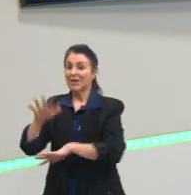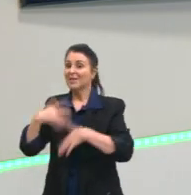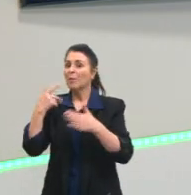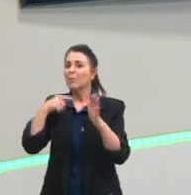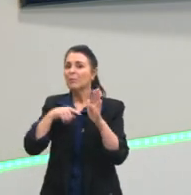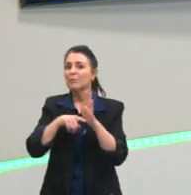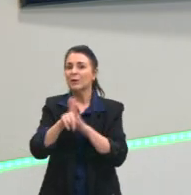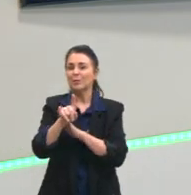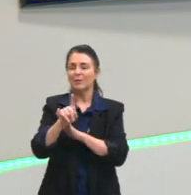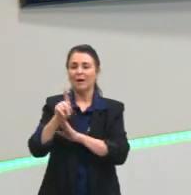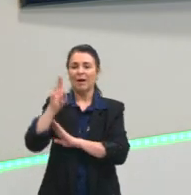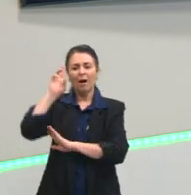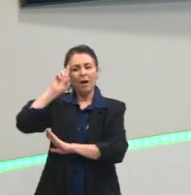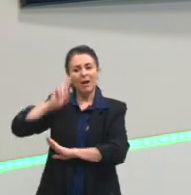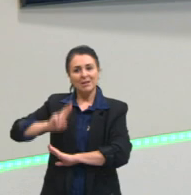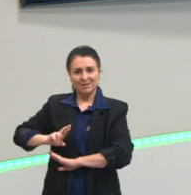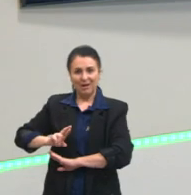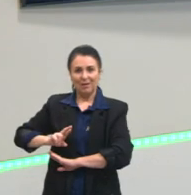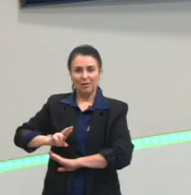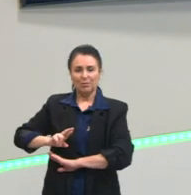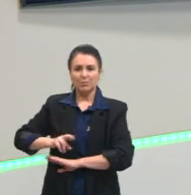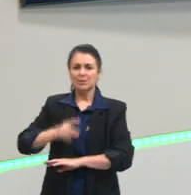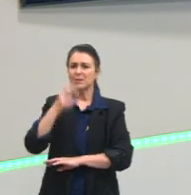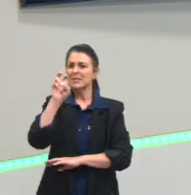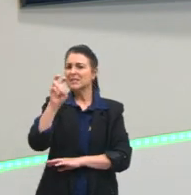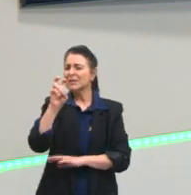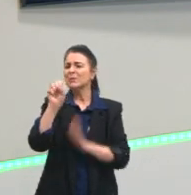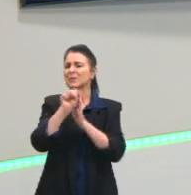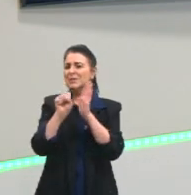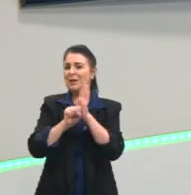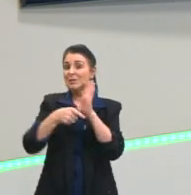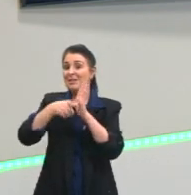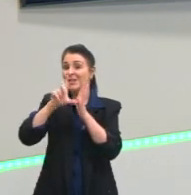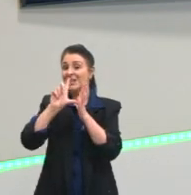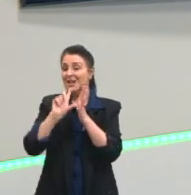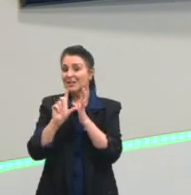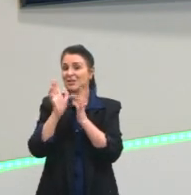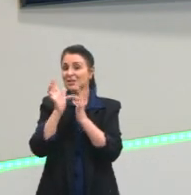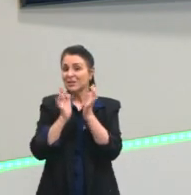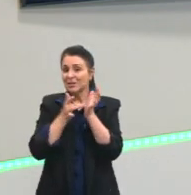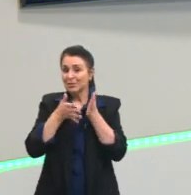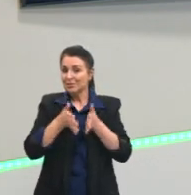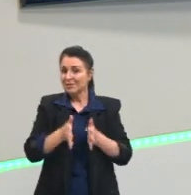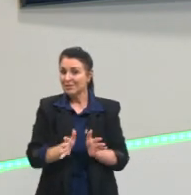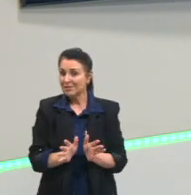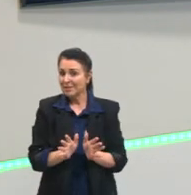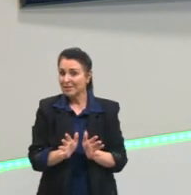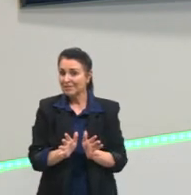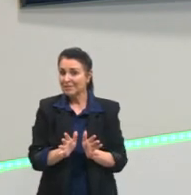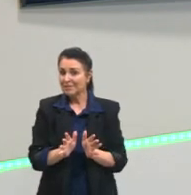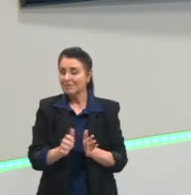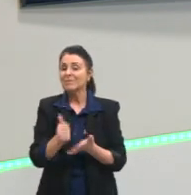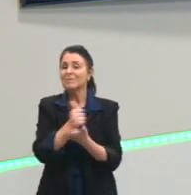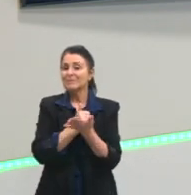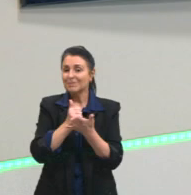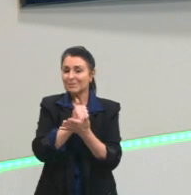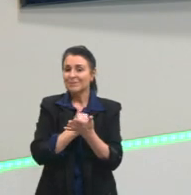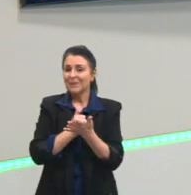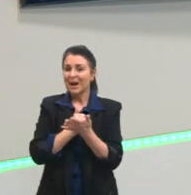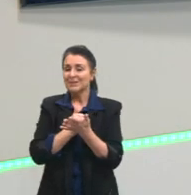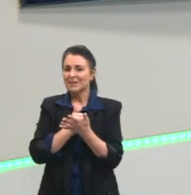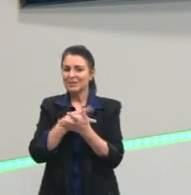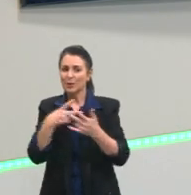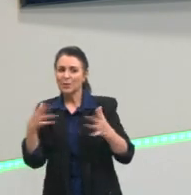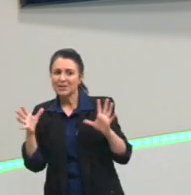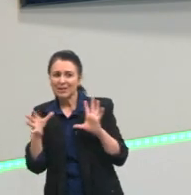razão nos no início lá cinco séculos antes de Cristo buscava Esse princípio unificador E hoje é possível